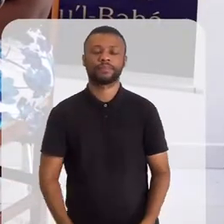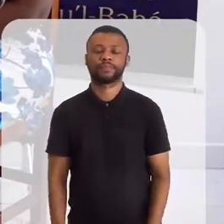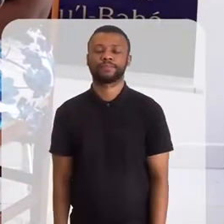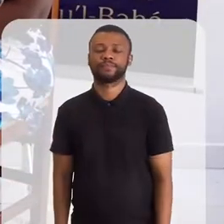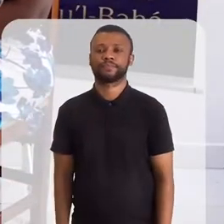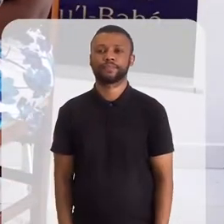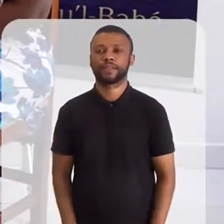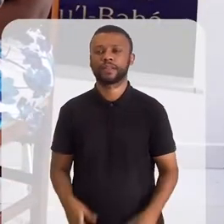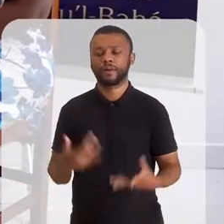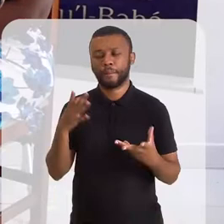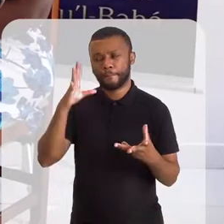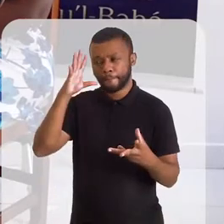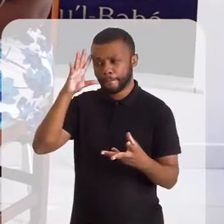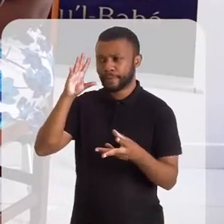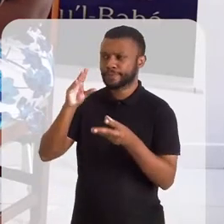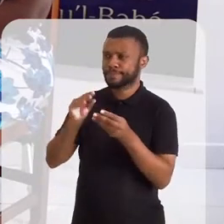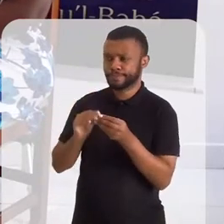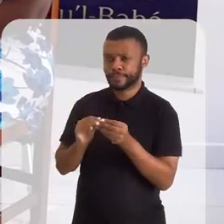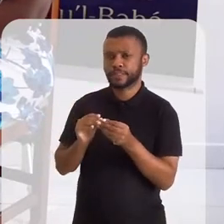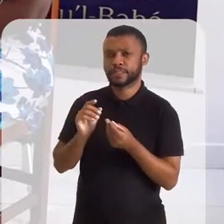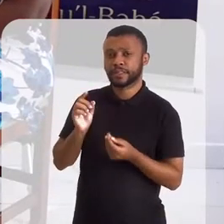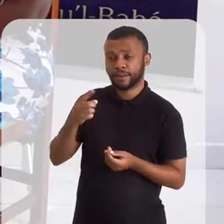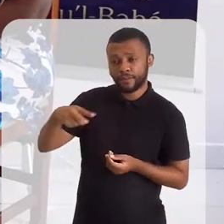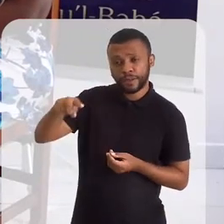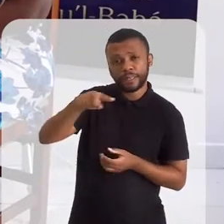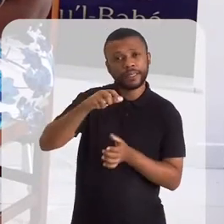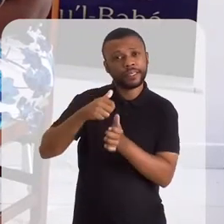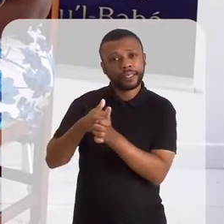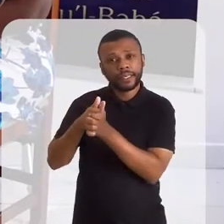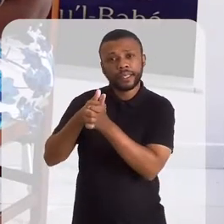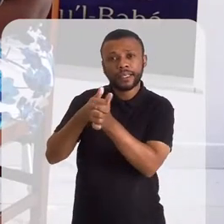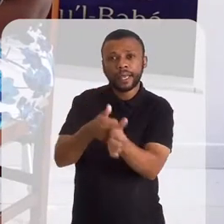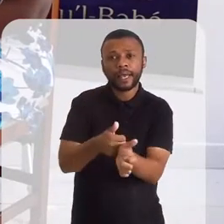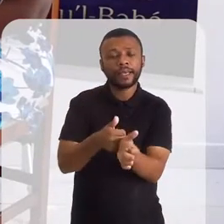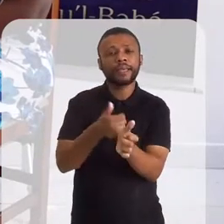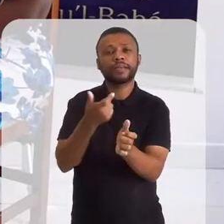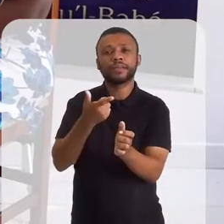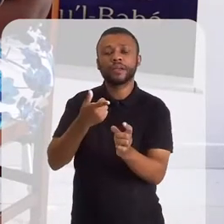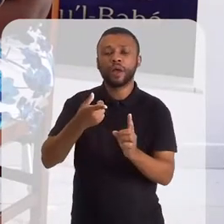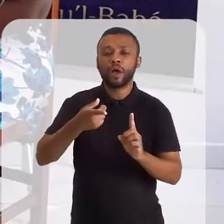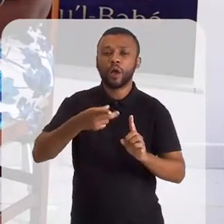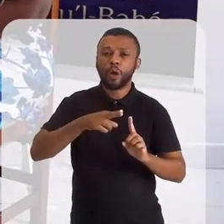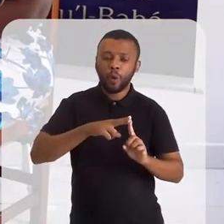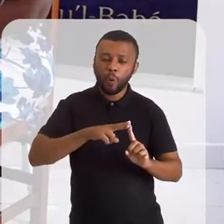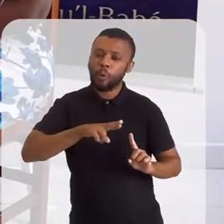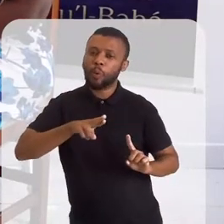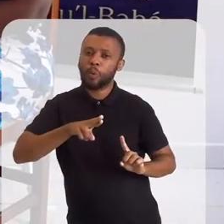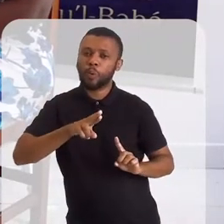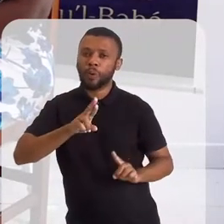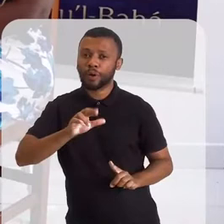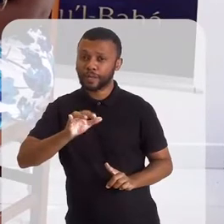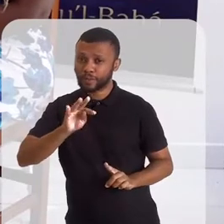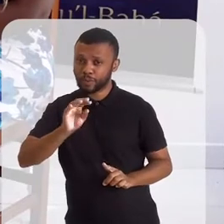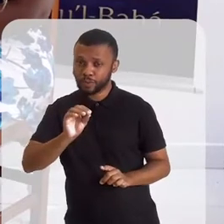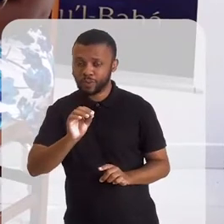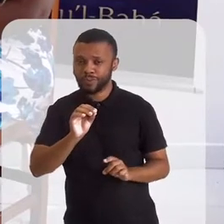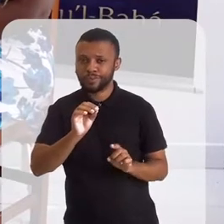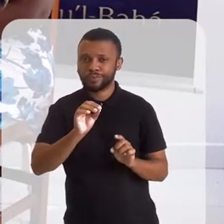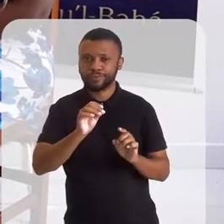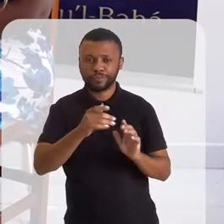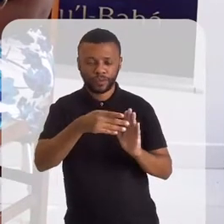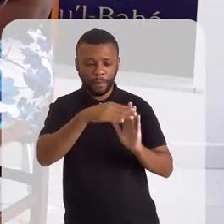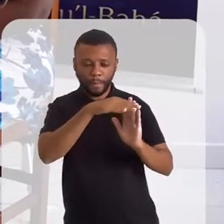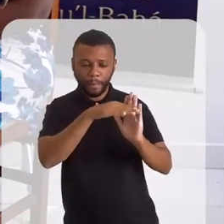Exato. Bem, pelo que eu entendi, vocês seguem um livro. Isso. Não é